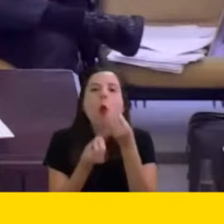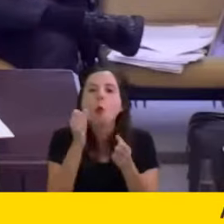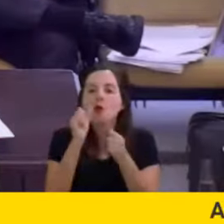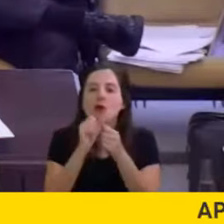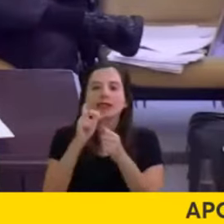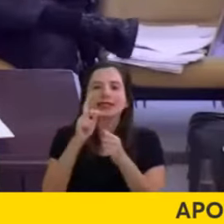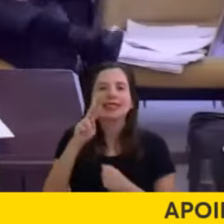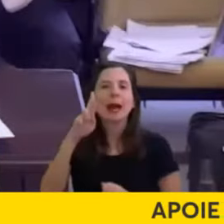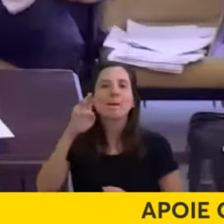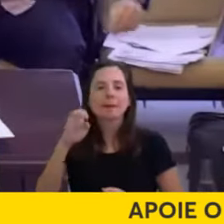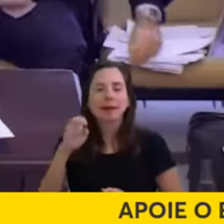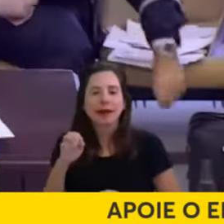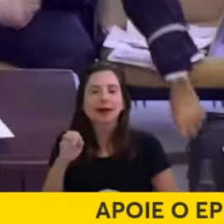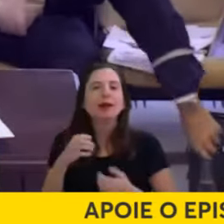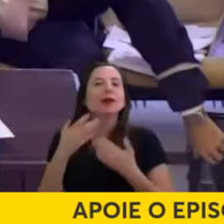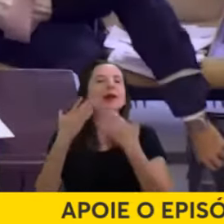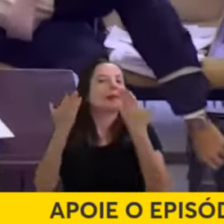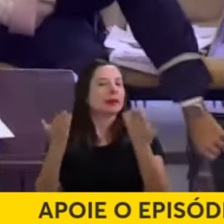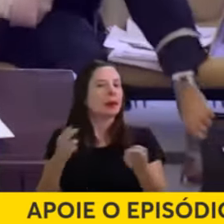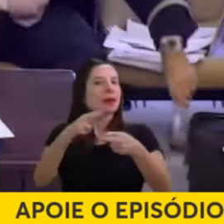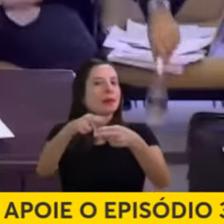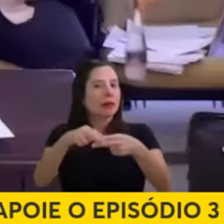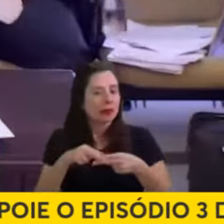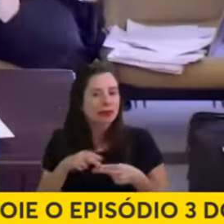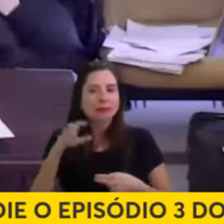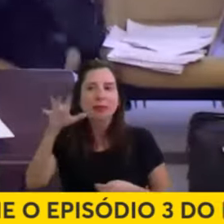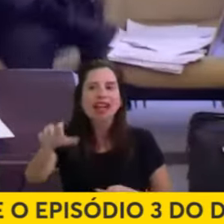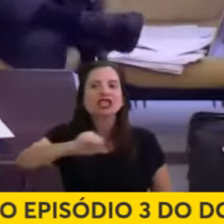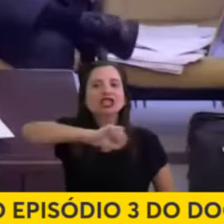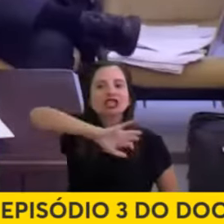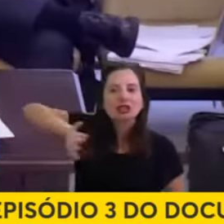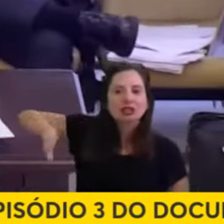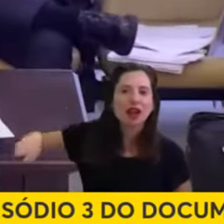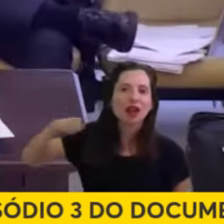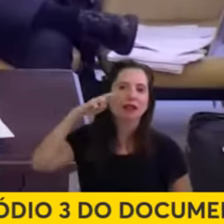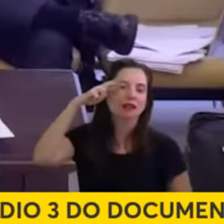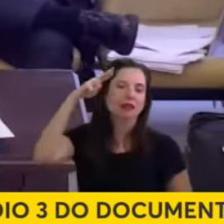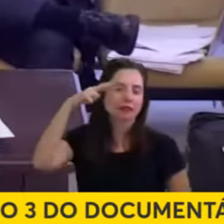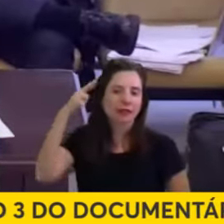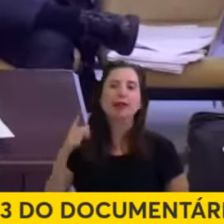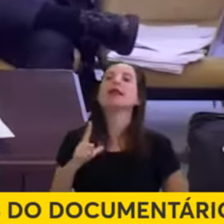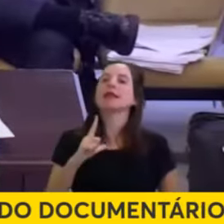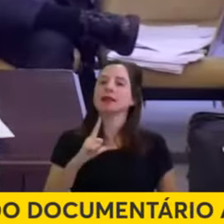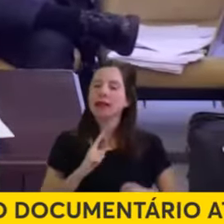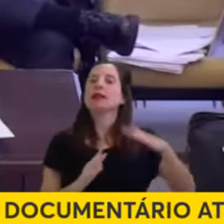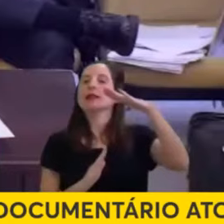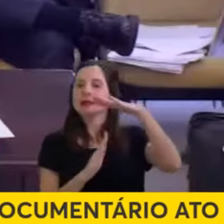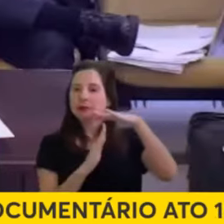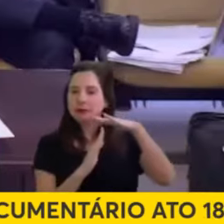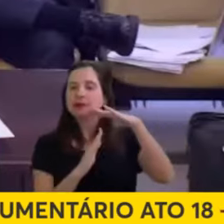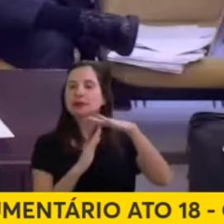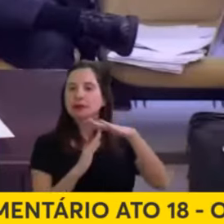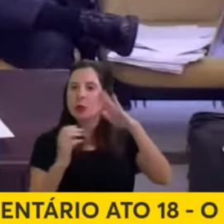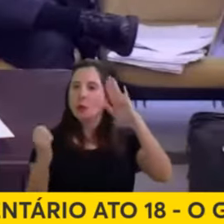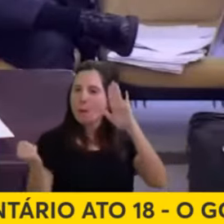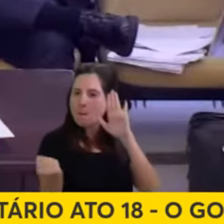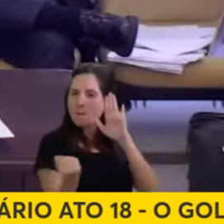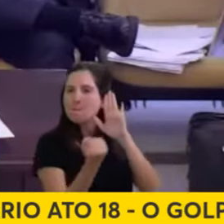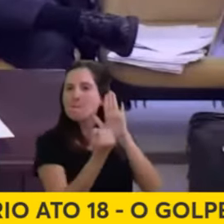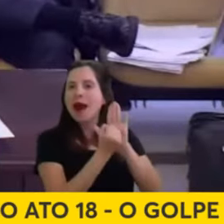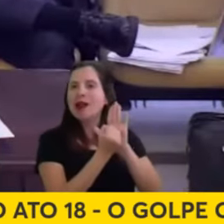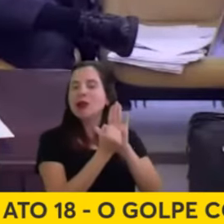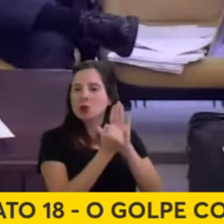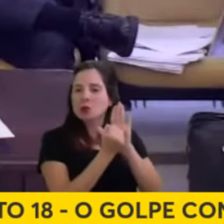motivo para caçar o Sérgio moro mentira nós temos um limite legal de despesas um Marco mínimo de isonomia estabelecido na